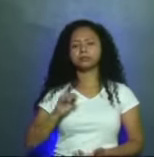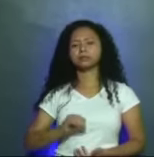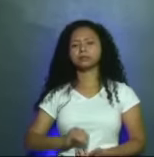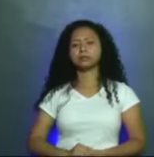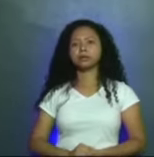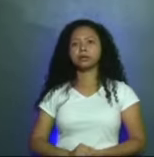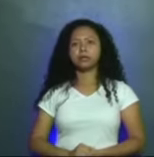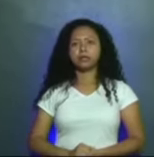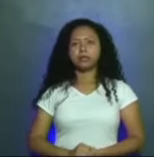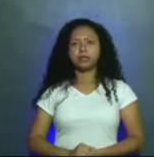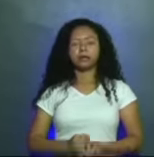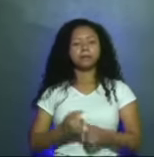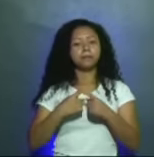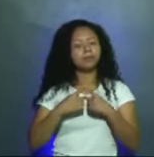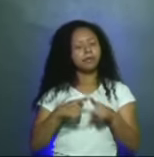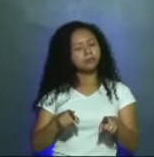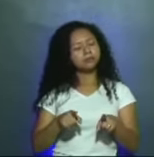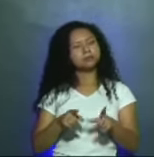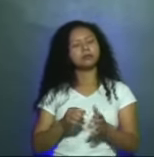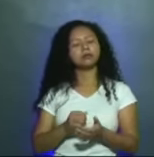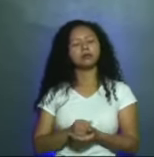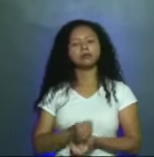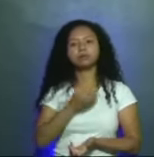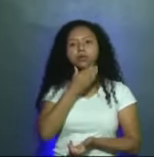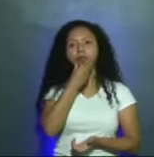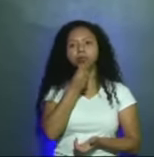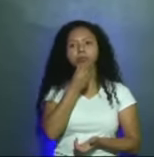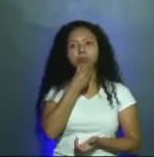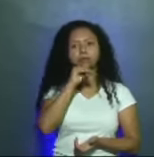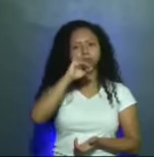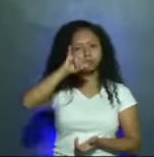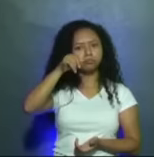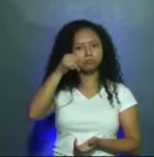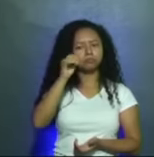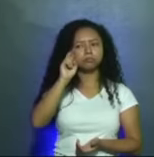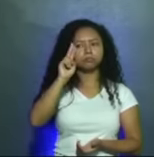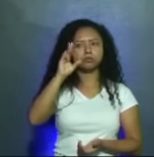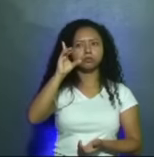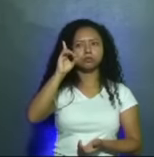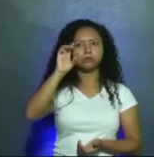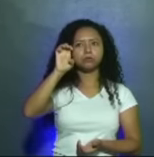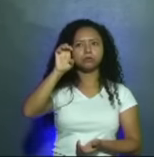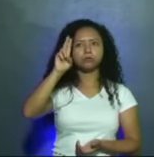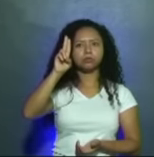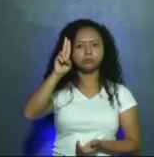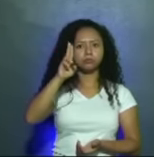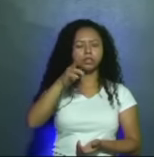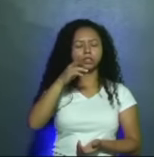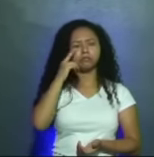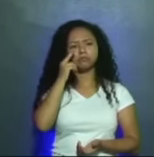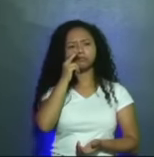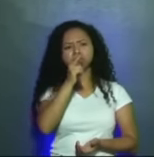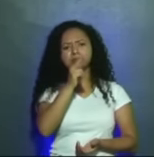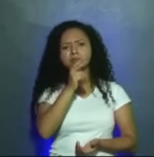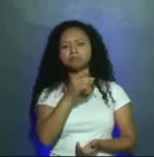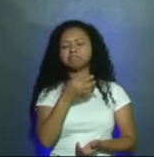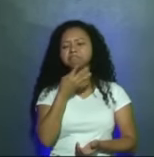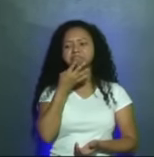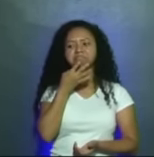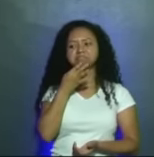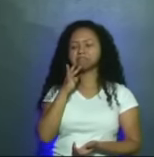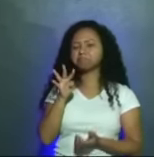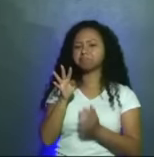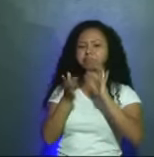Mas esse senhor, eu vi que a gente via que ele não conhecia Jesus. Ele não tinha